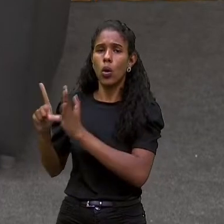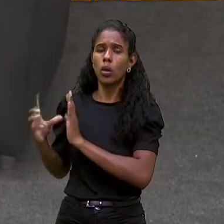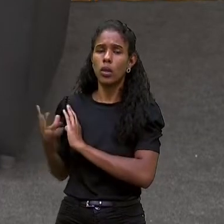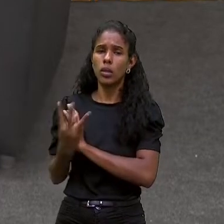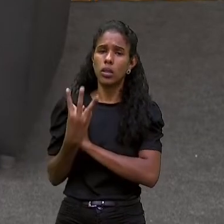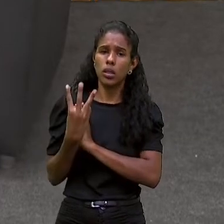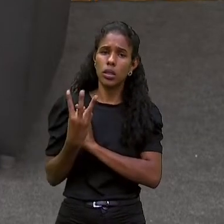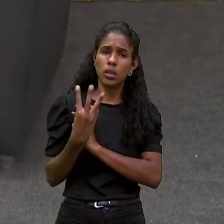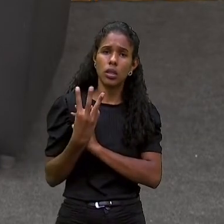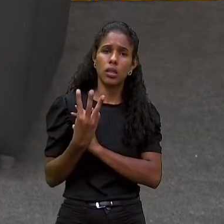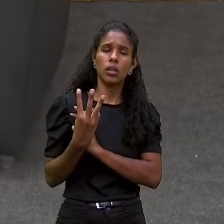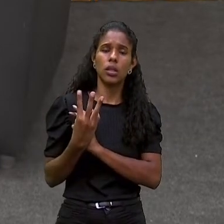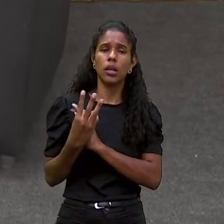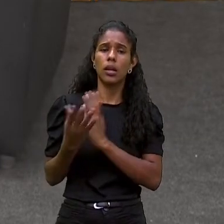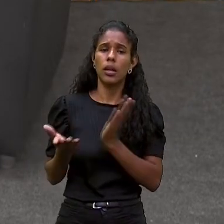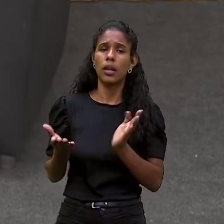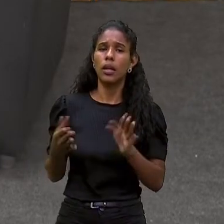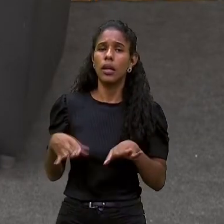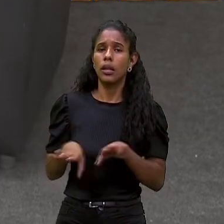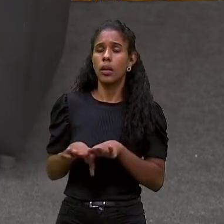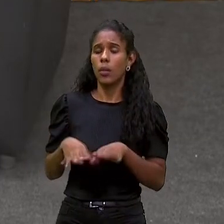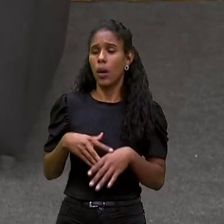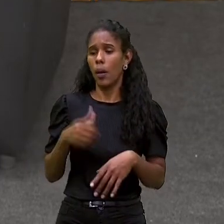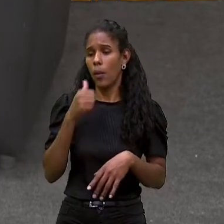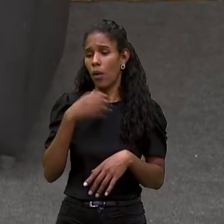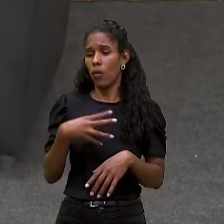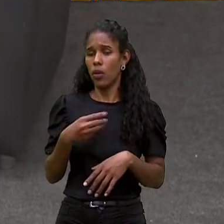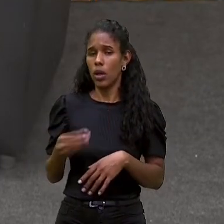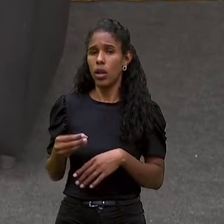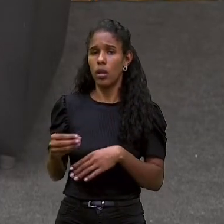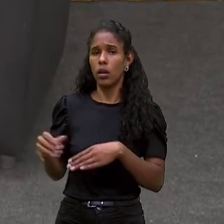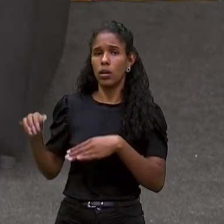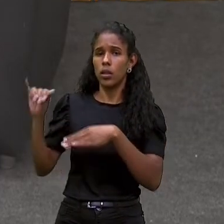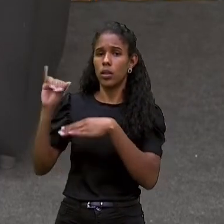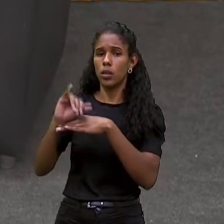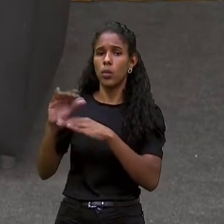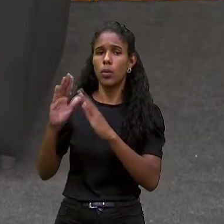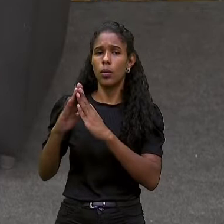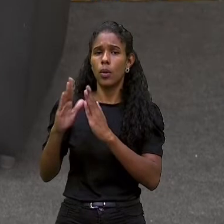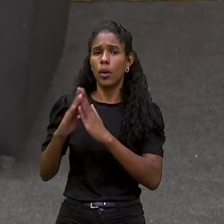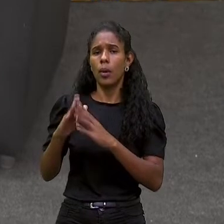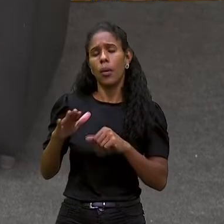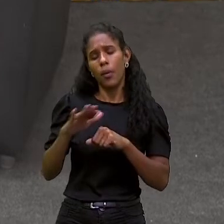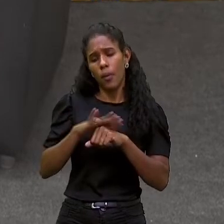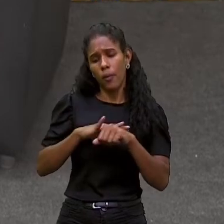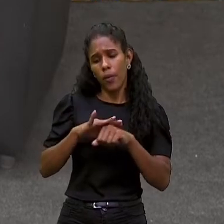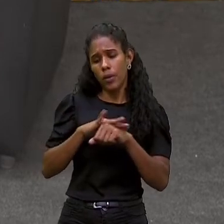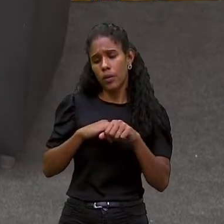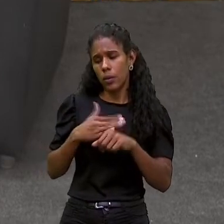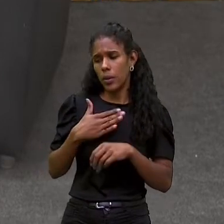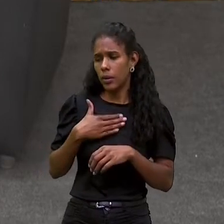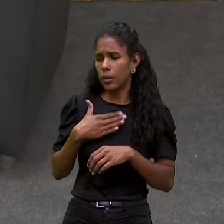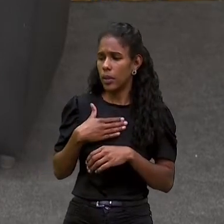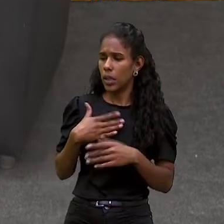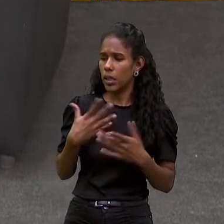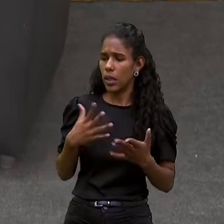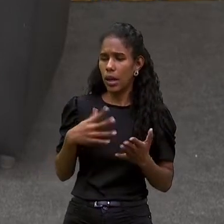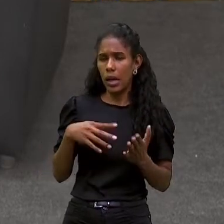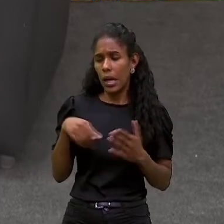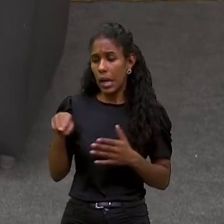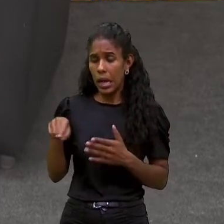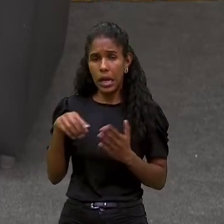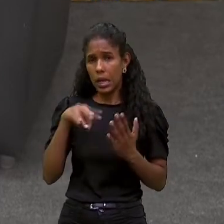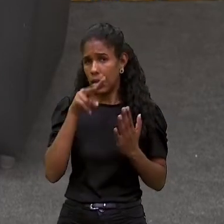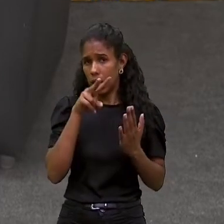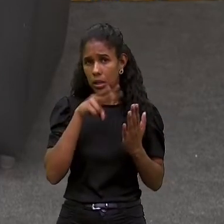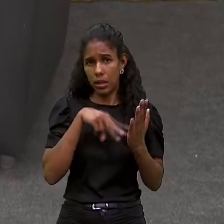minha filha, meu genro mora em cima da casa, tô com um netinho lá. Um rapaz novo conversando comigo assim, não lê, ele